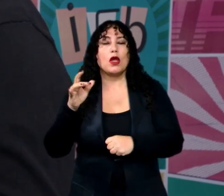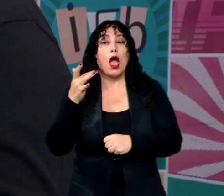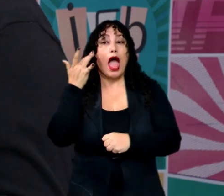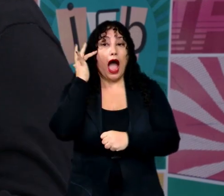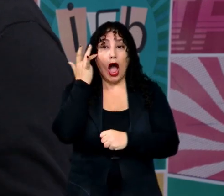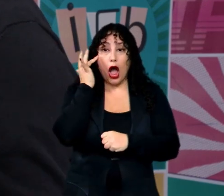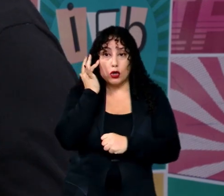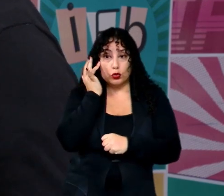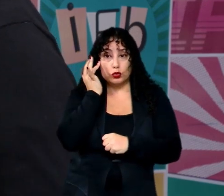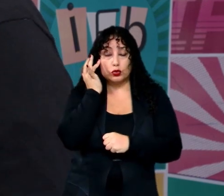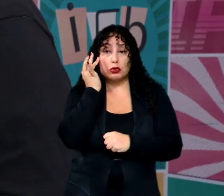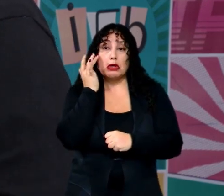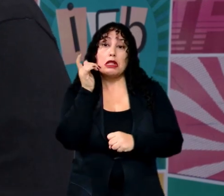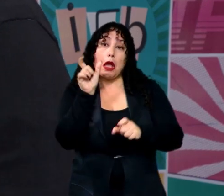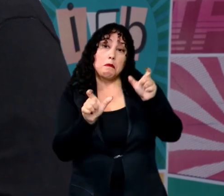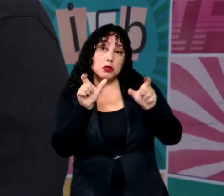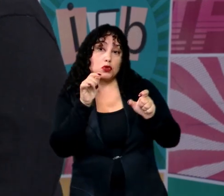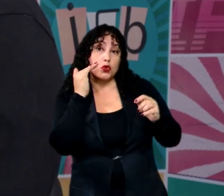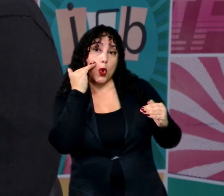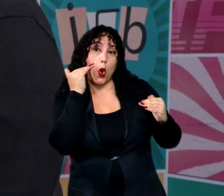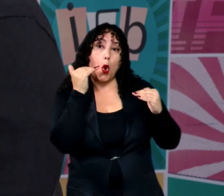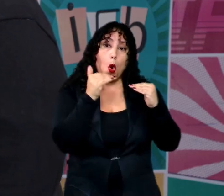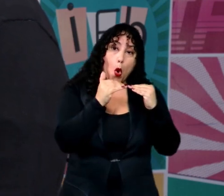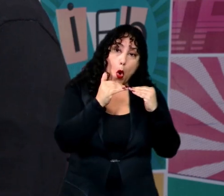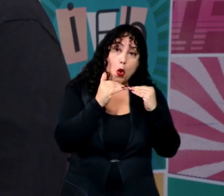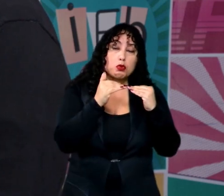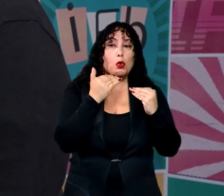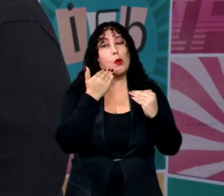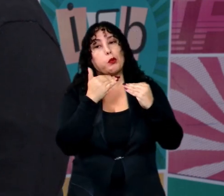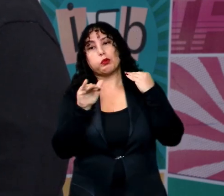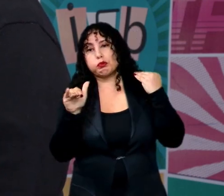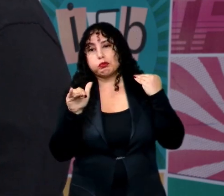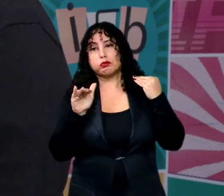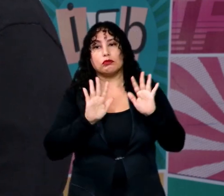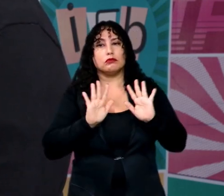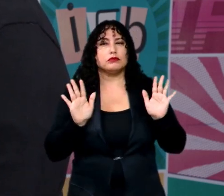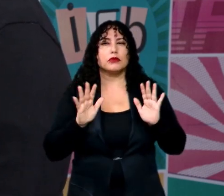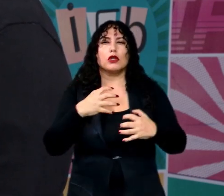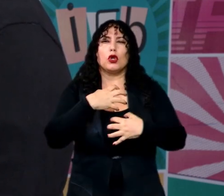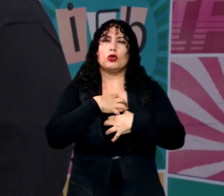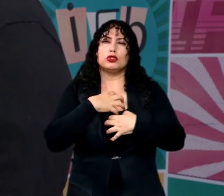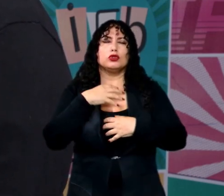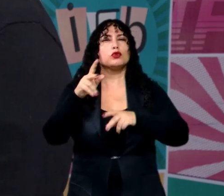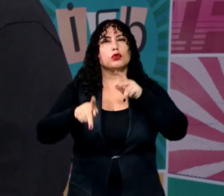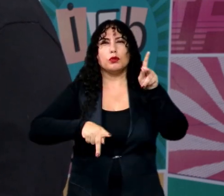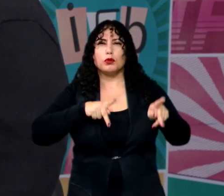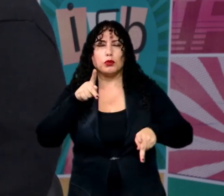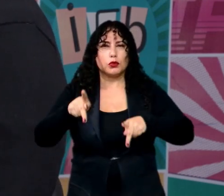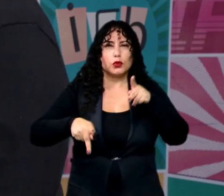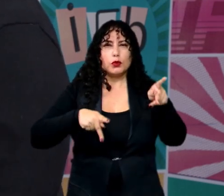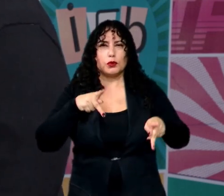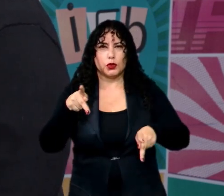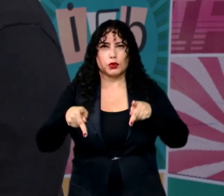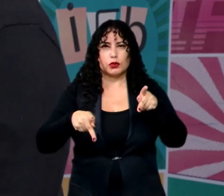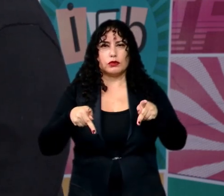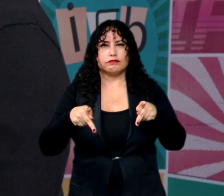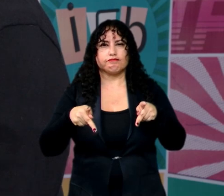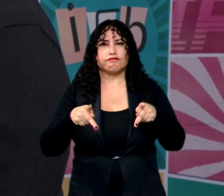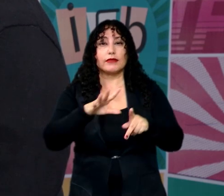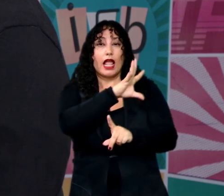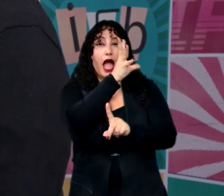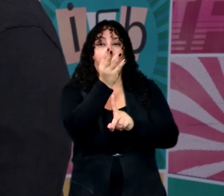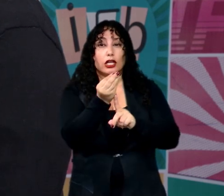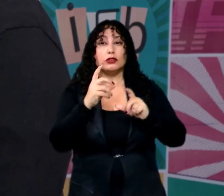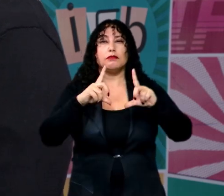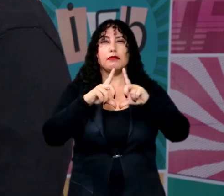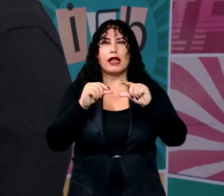algumas pessoas podem concordar ou não, né? Mas eu sinto que os públicos das obras artísticas em